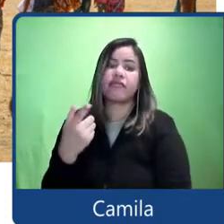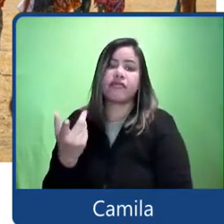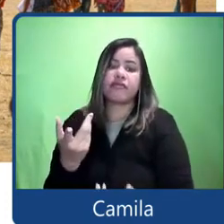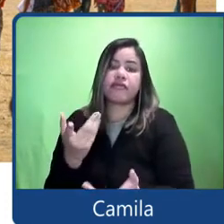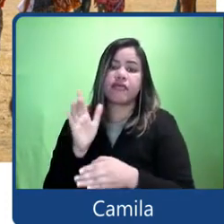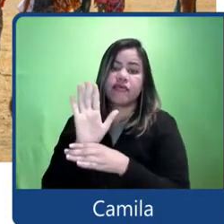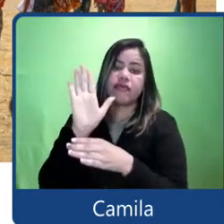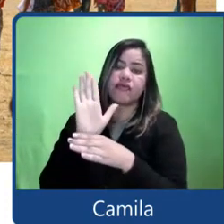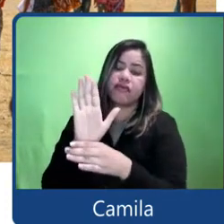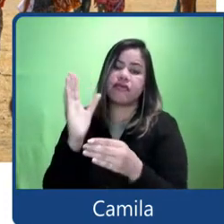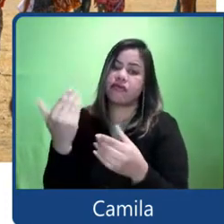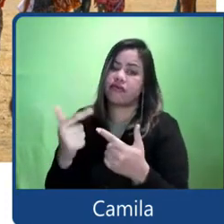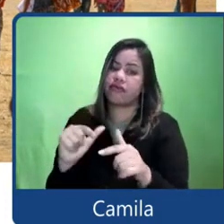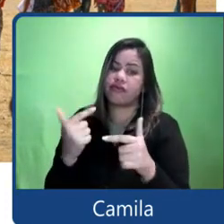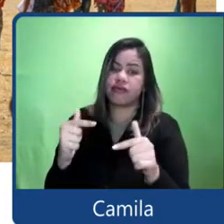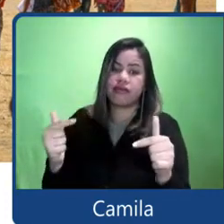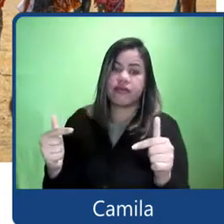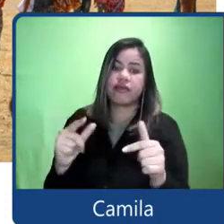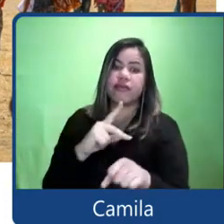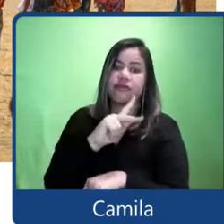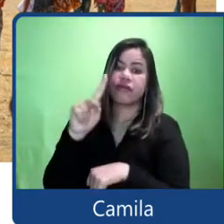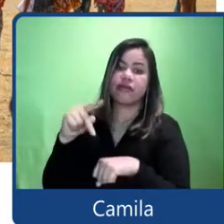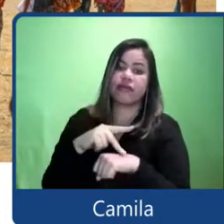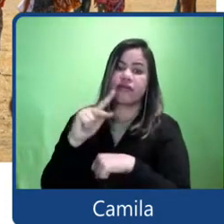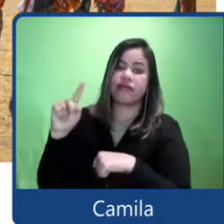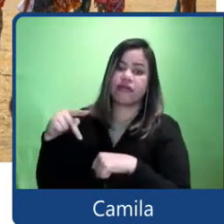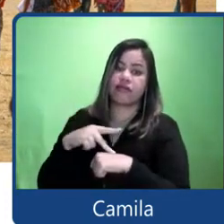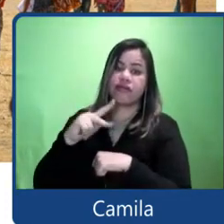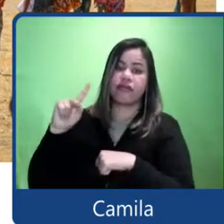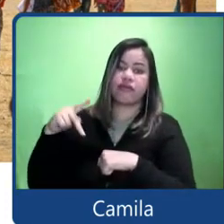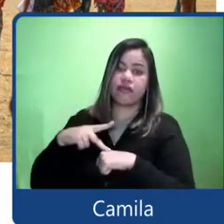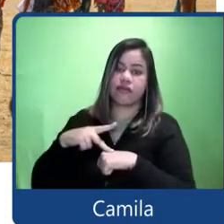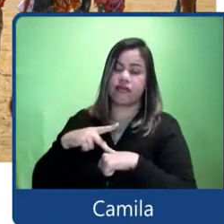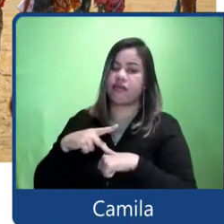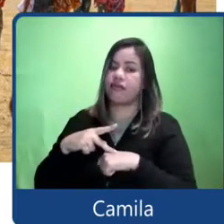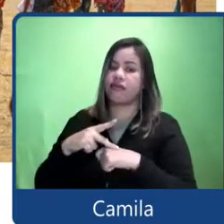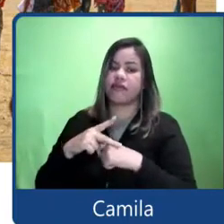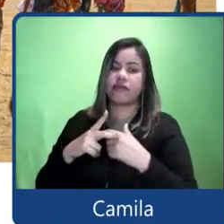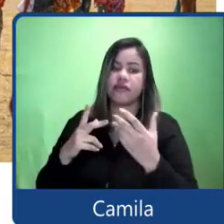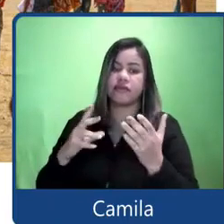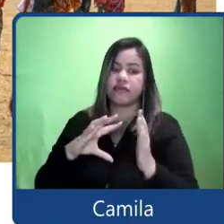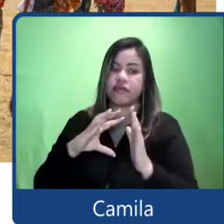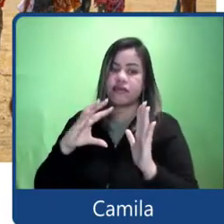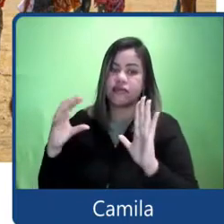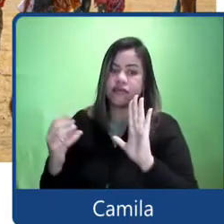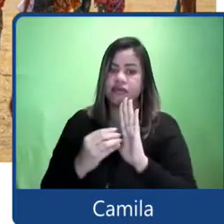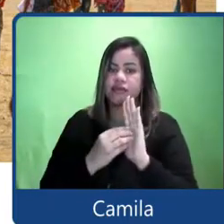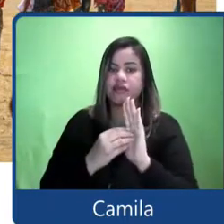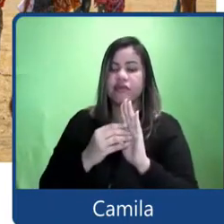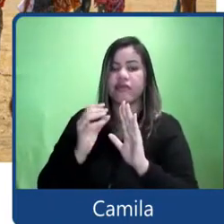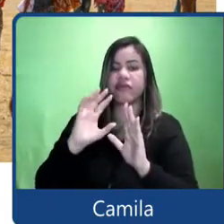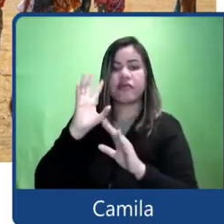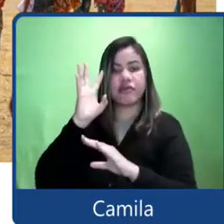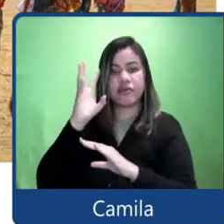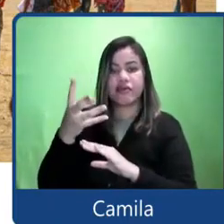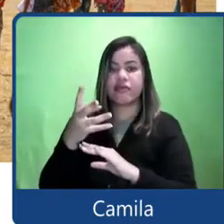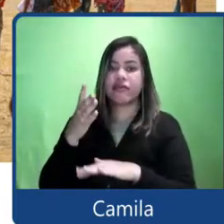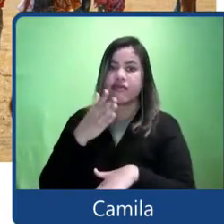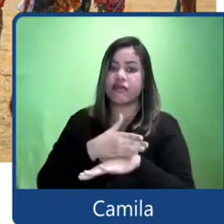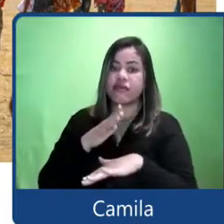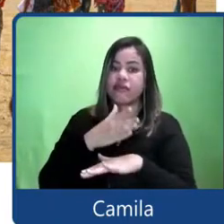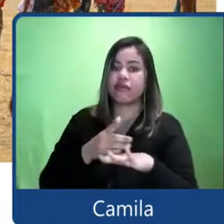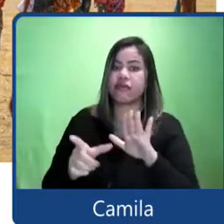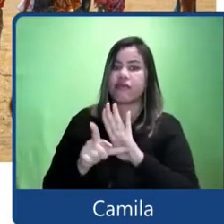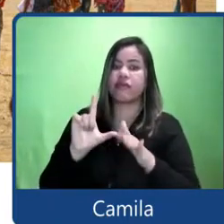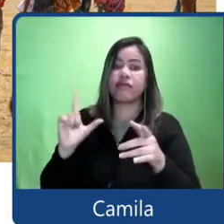Poucos países estão já mais preparados, né, para os impactos das mudanças climáticas. E aí